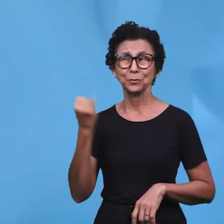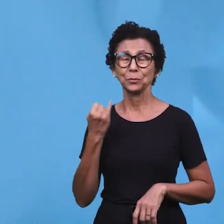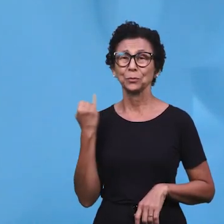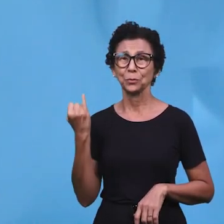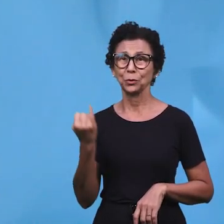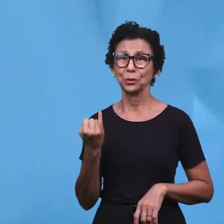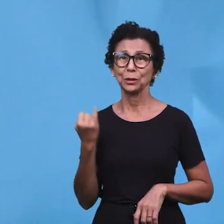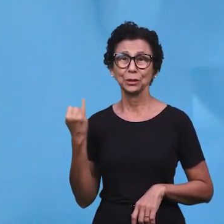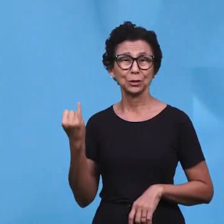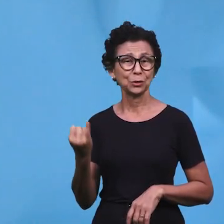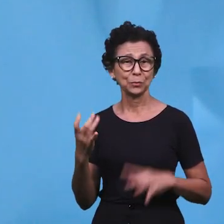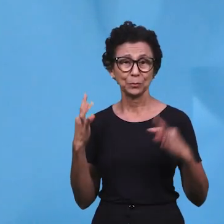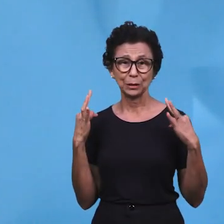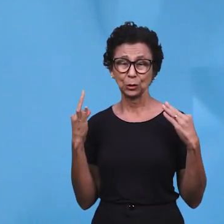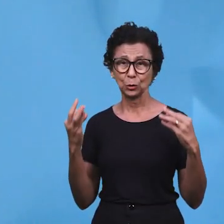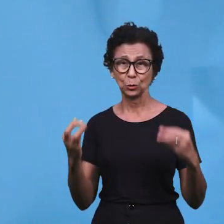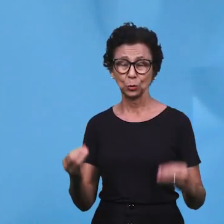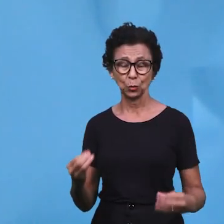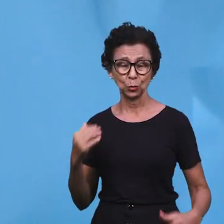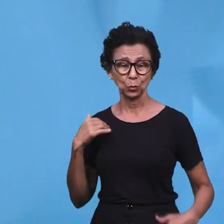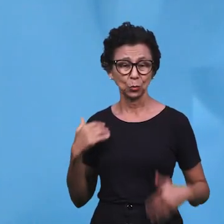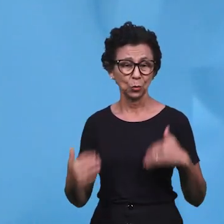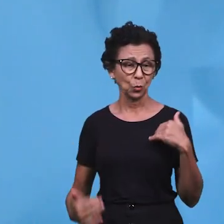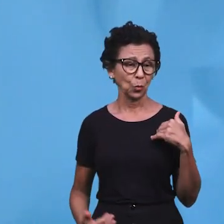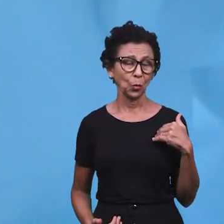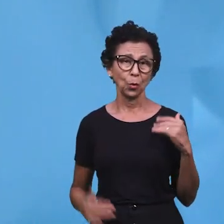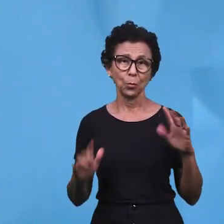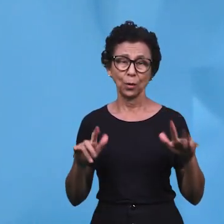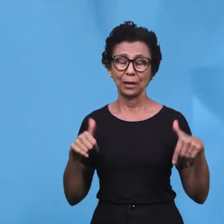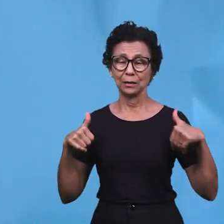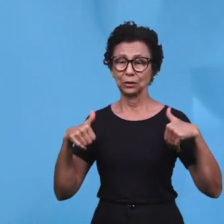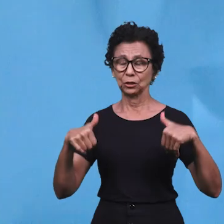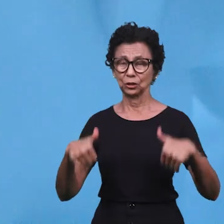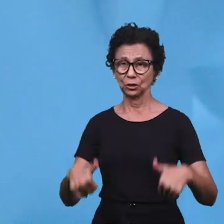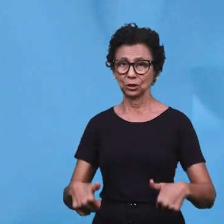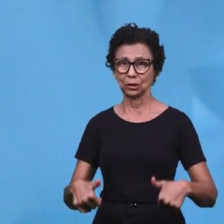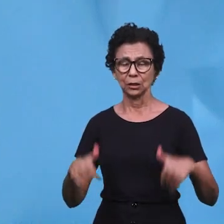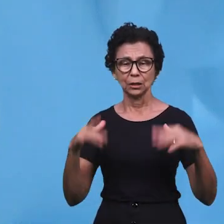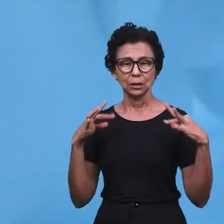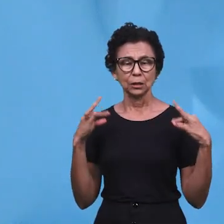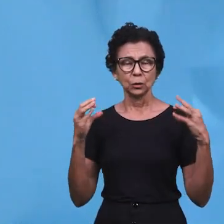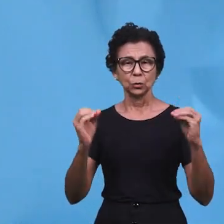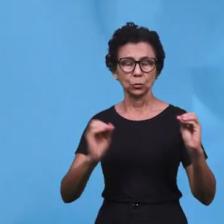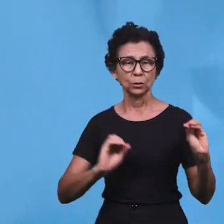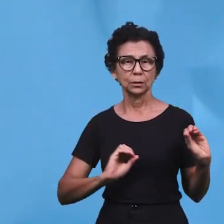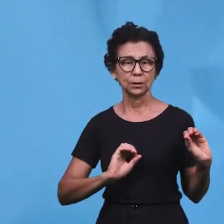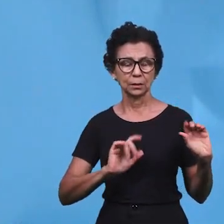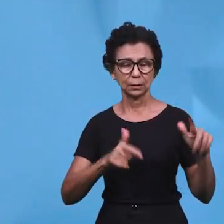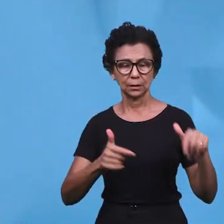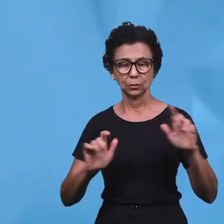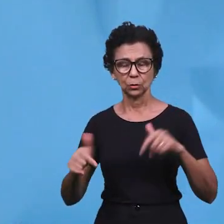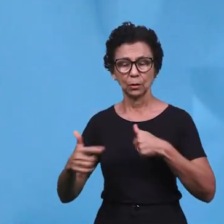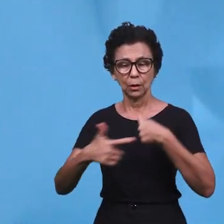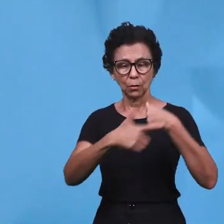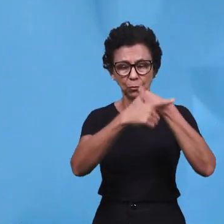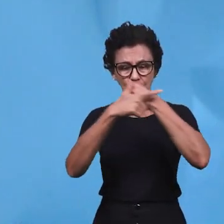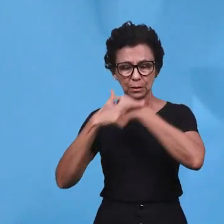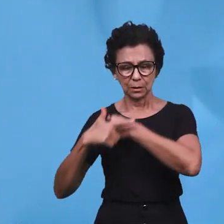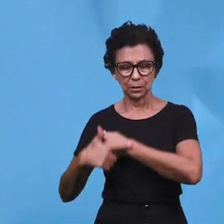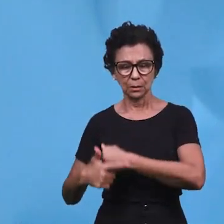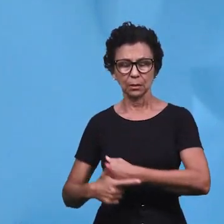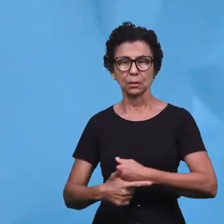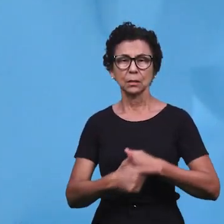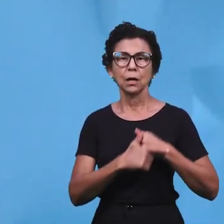vital para as funções do nosso corpo funcionar. O corpo humano, todas as funções do nosso corpo